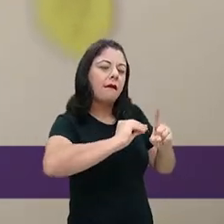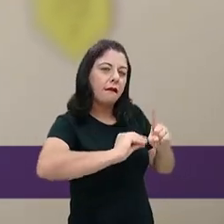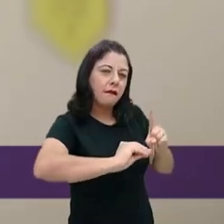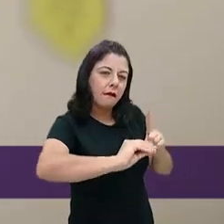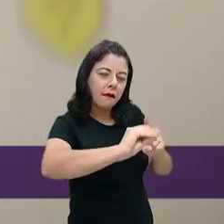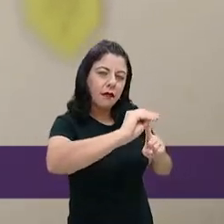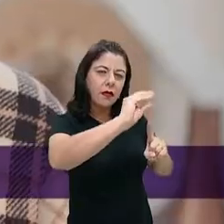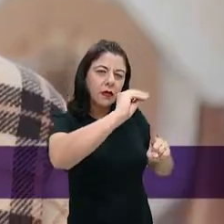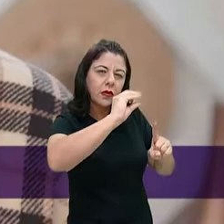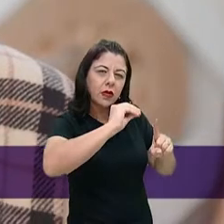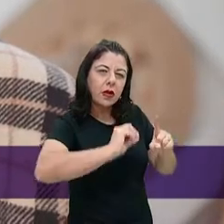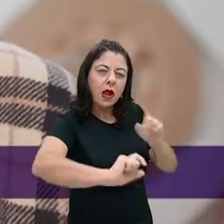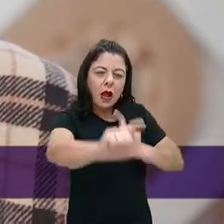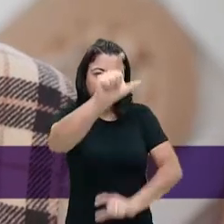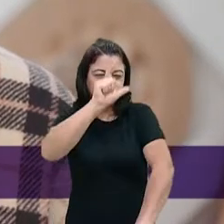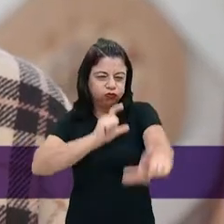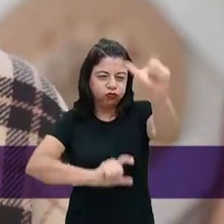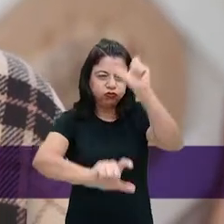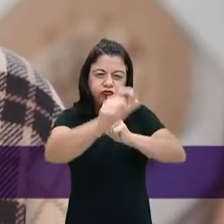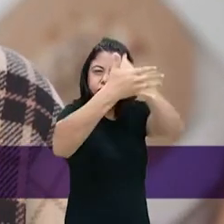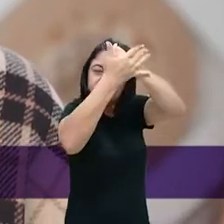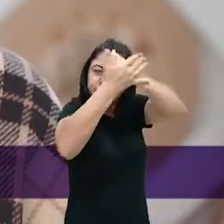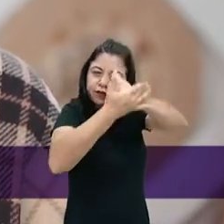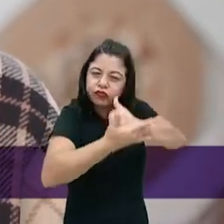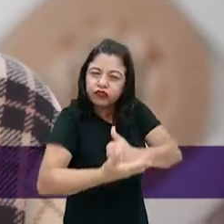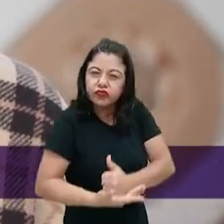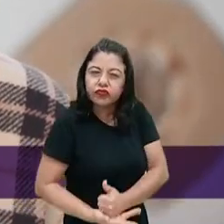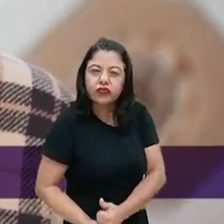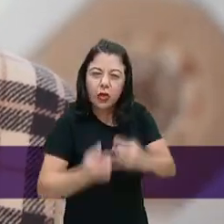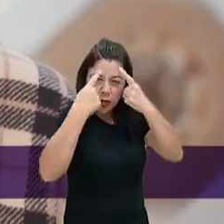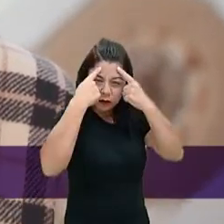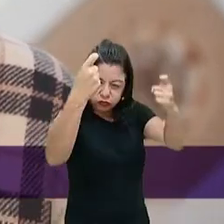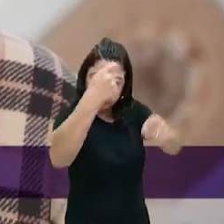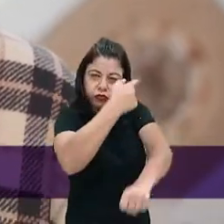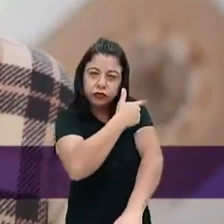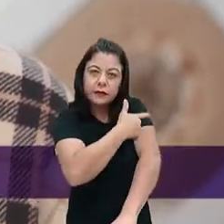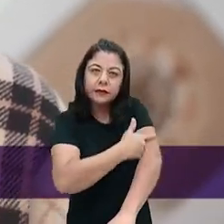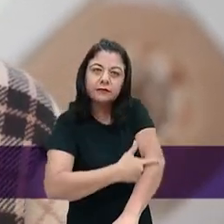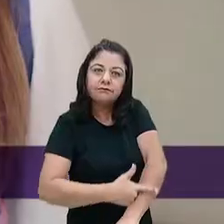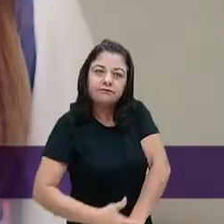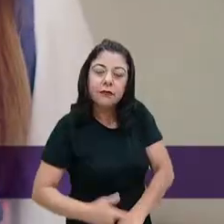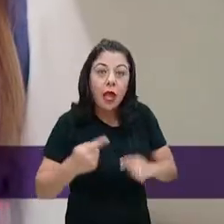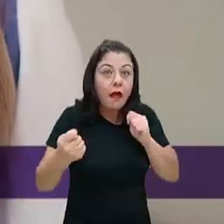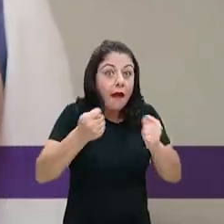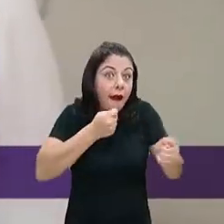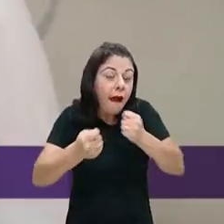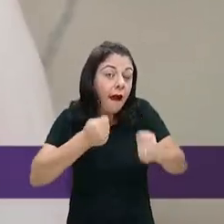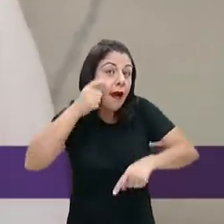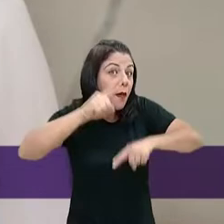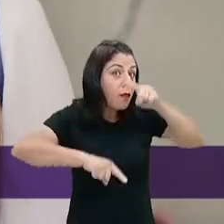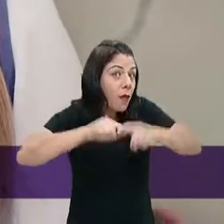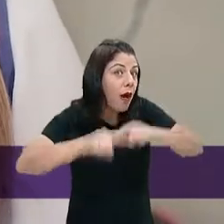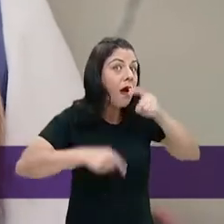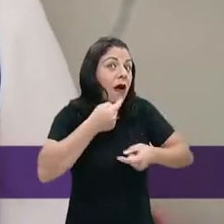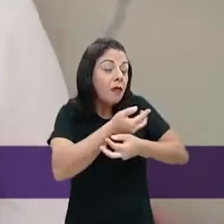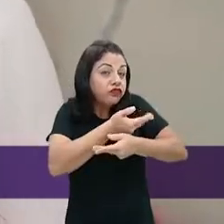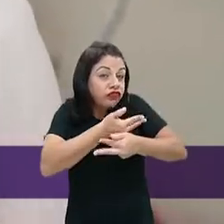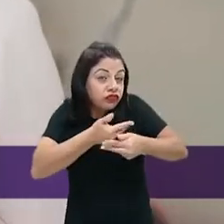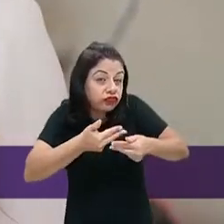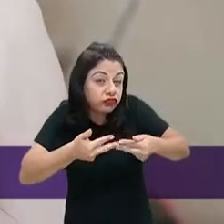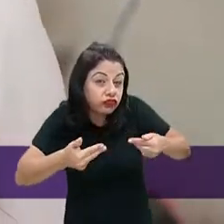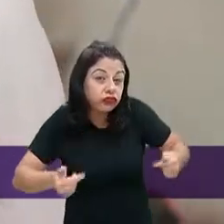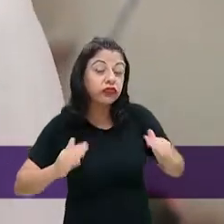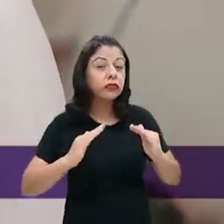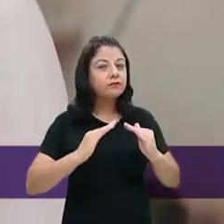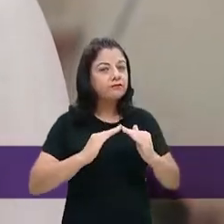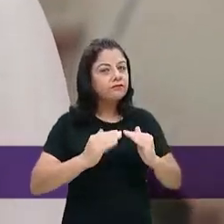violência sexual. Se ele ofende a sua dignidade, saiba que isso é violência moral. Se ele controla seus objetos pessoais,